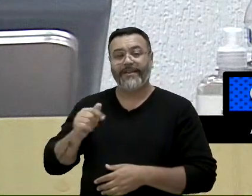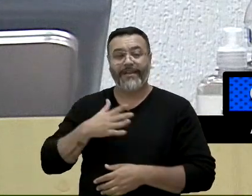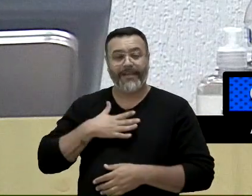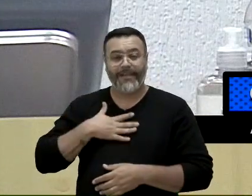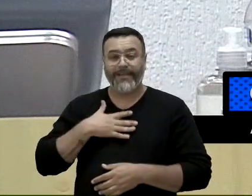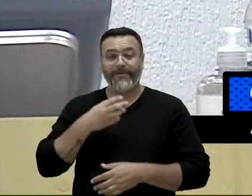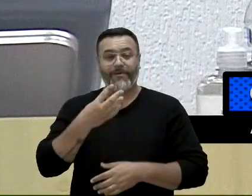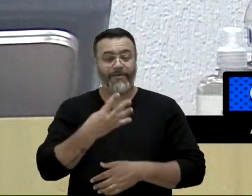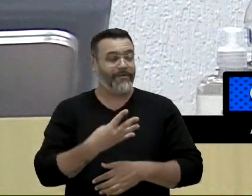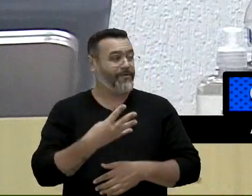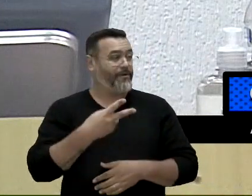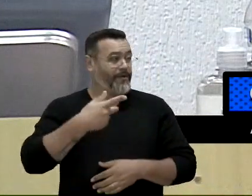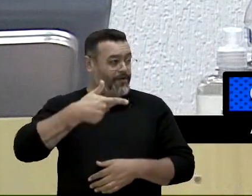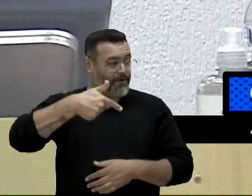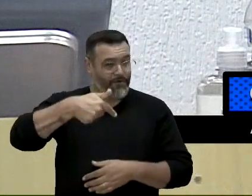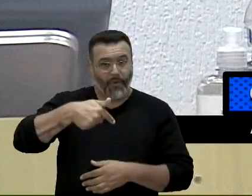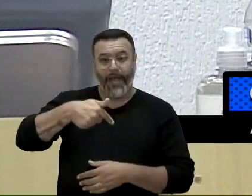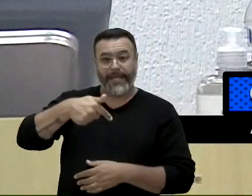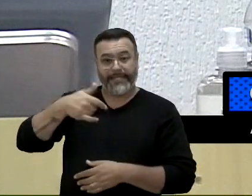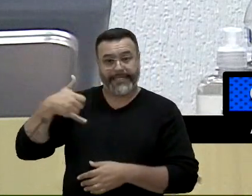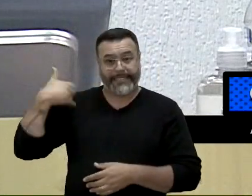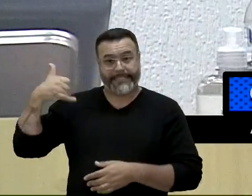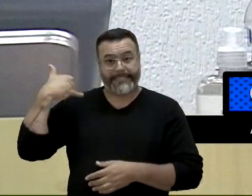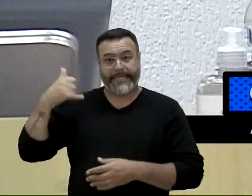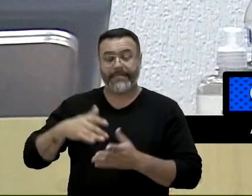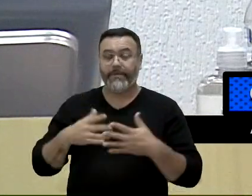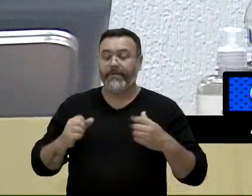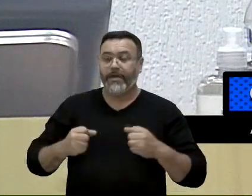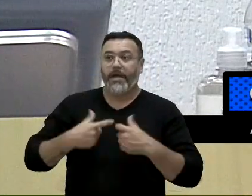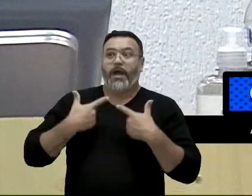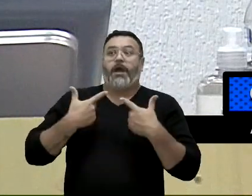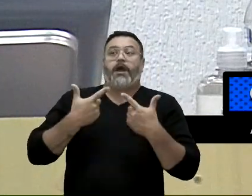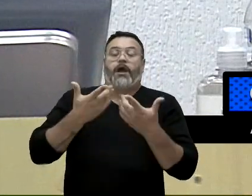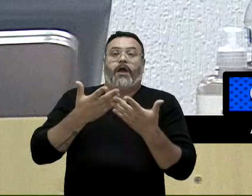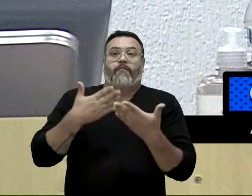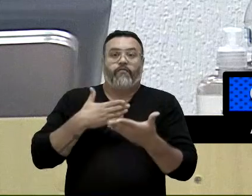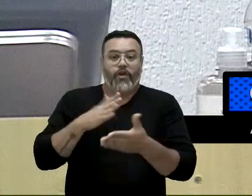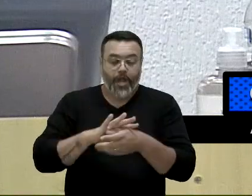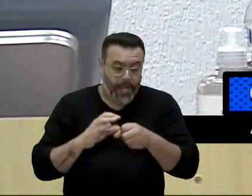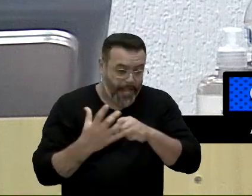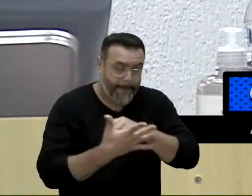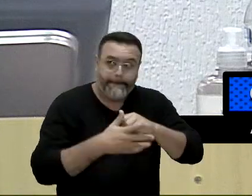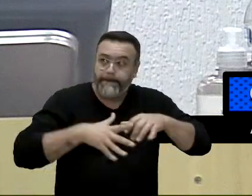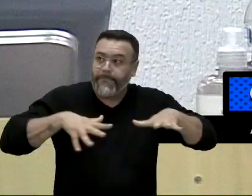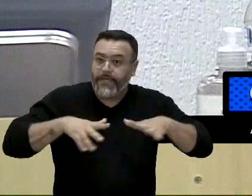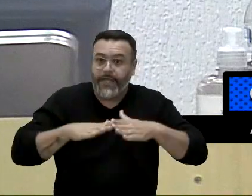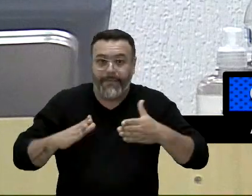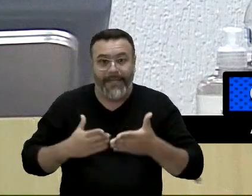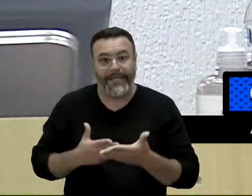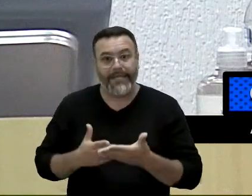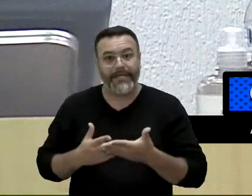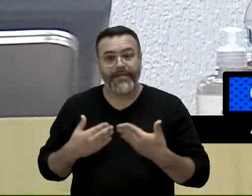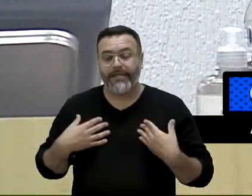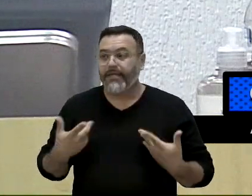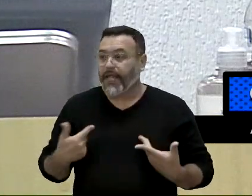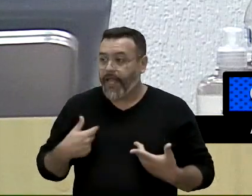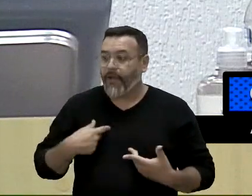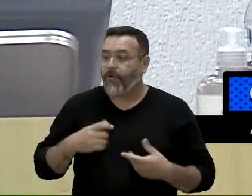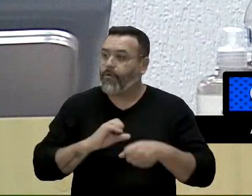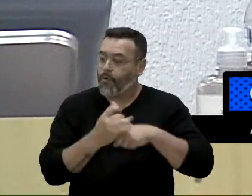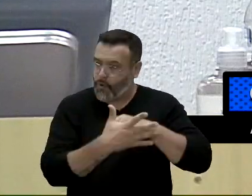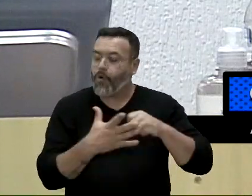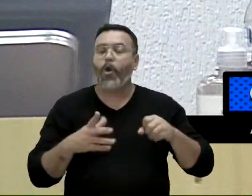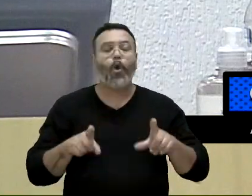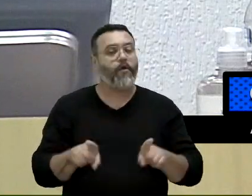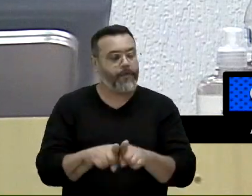julho. Para mim foi um susto, porque foi ano eleitoral, foi o ano que começou a pandemia. Inclusive, eu tive o Covid, grávida de 8 meses. Eu